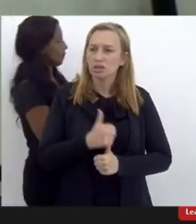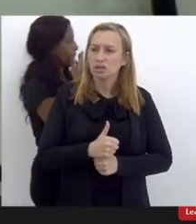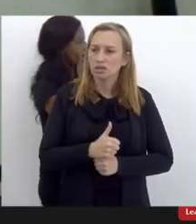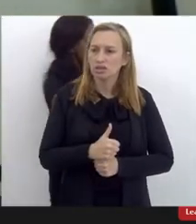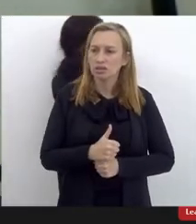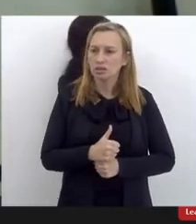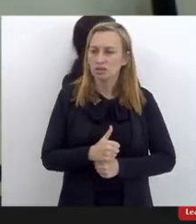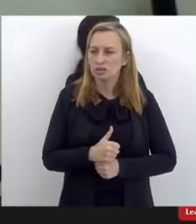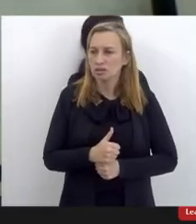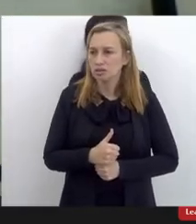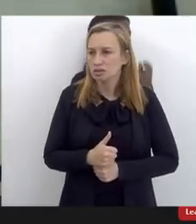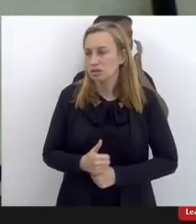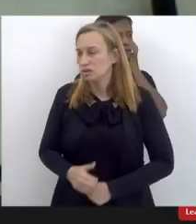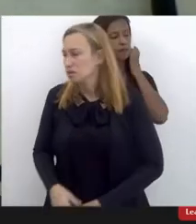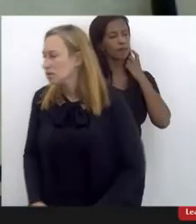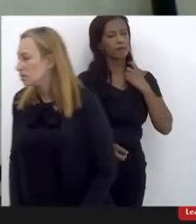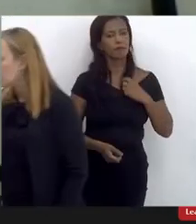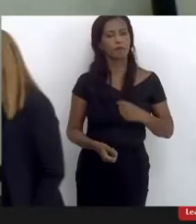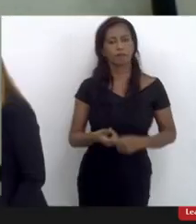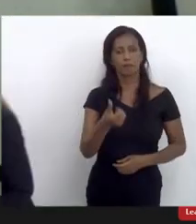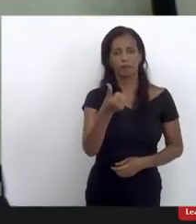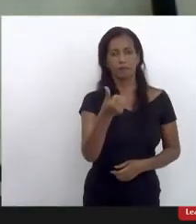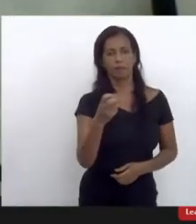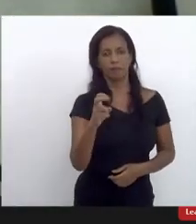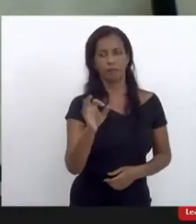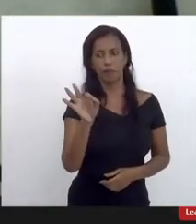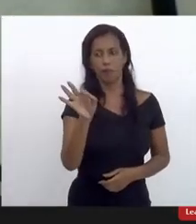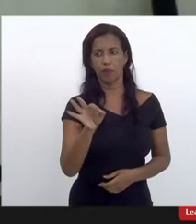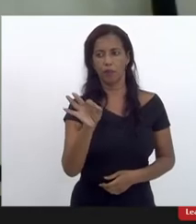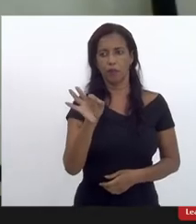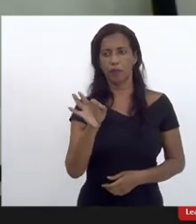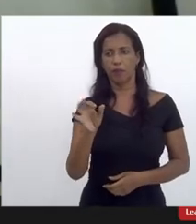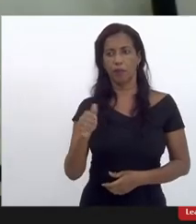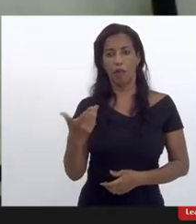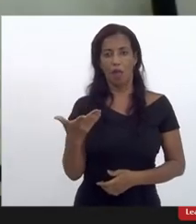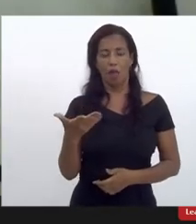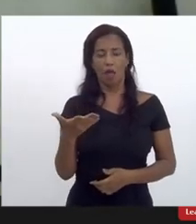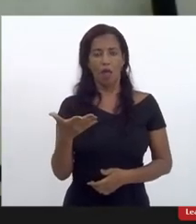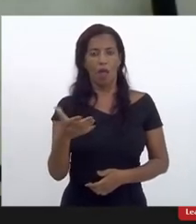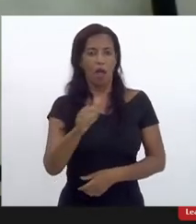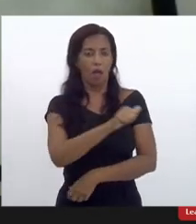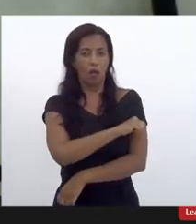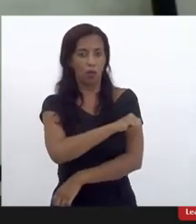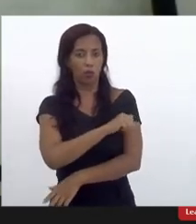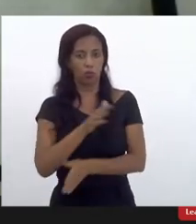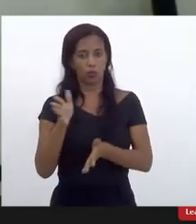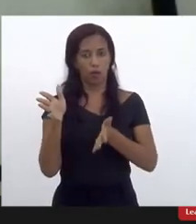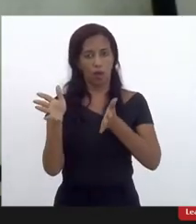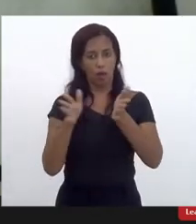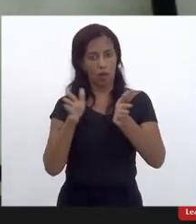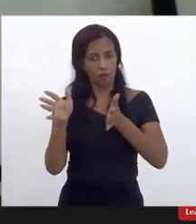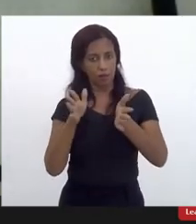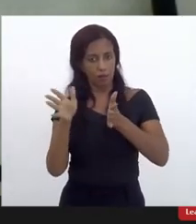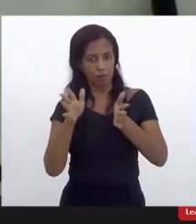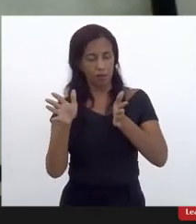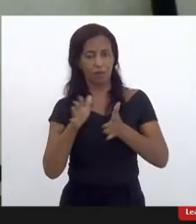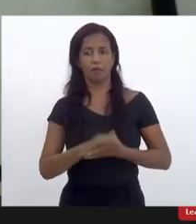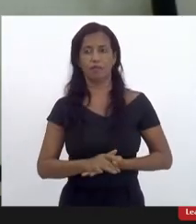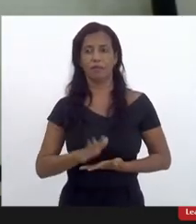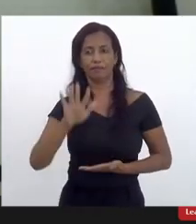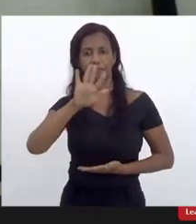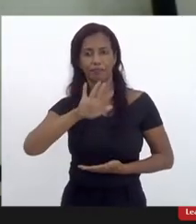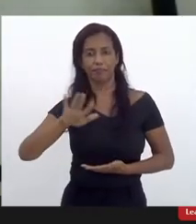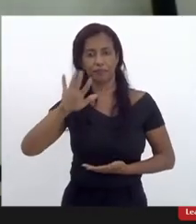de 65% de alunos acompanhando, acessando o blog e